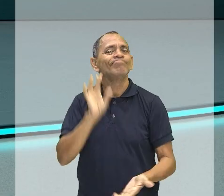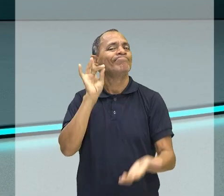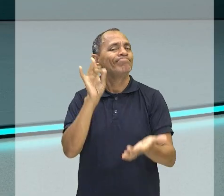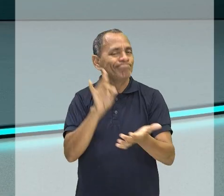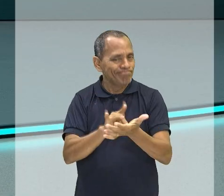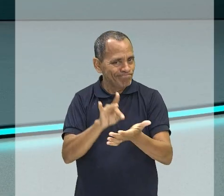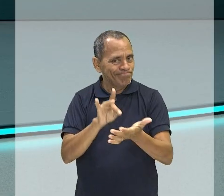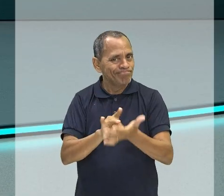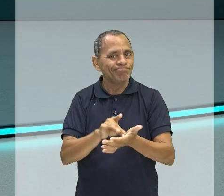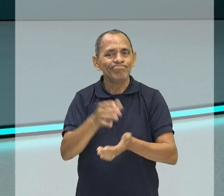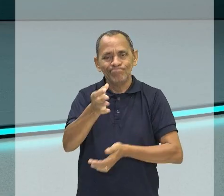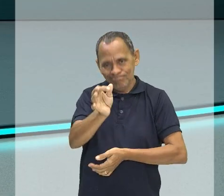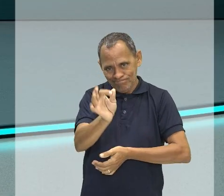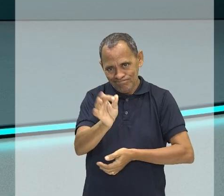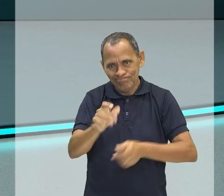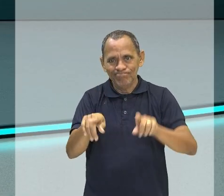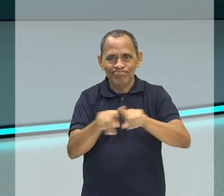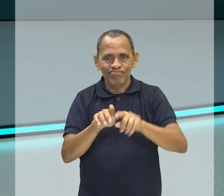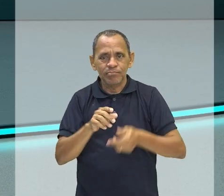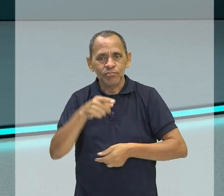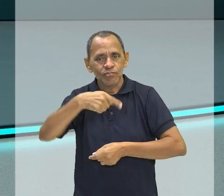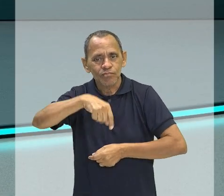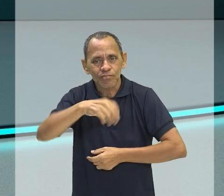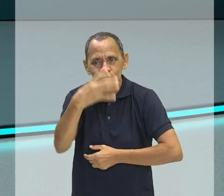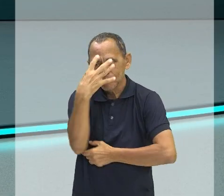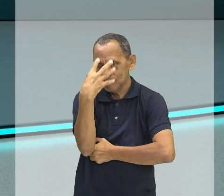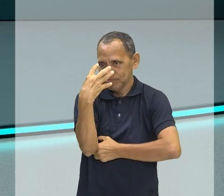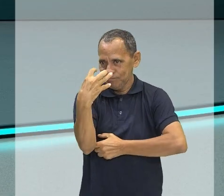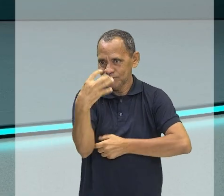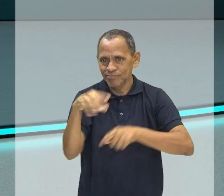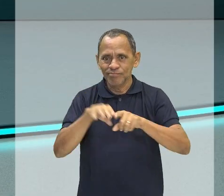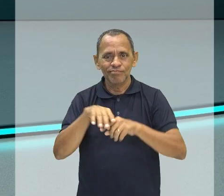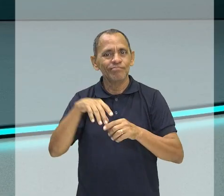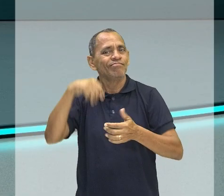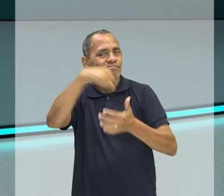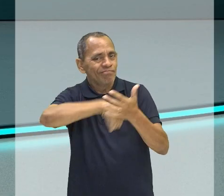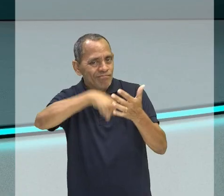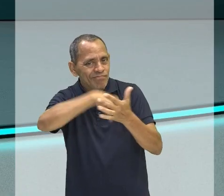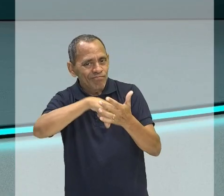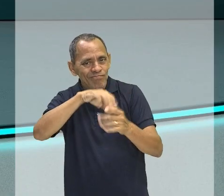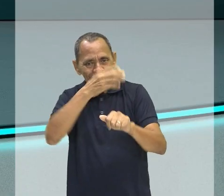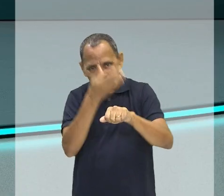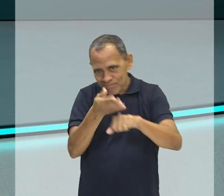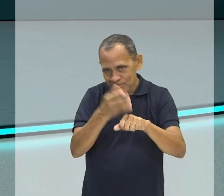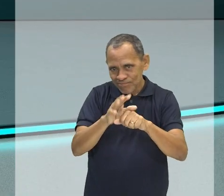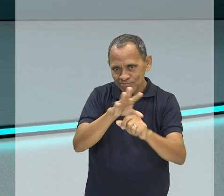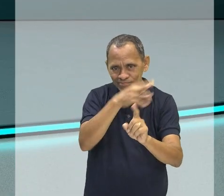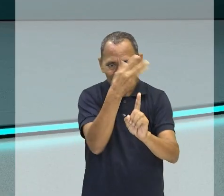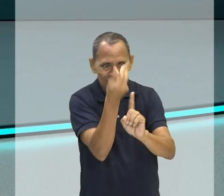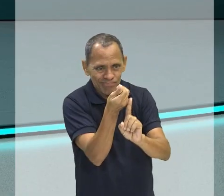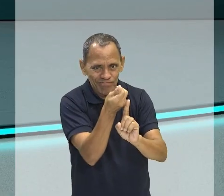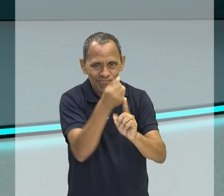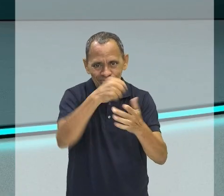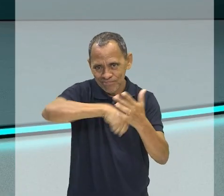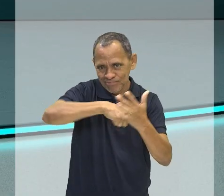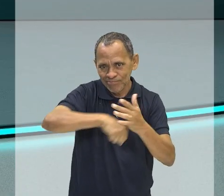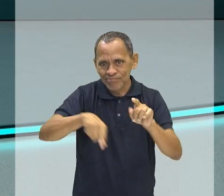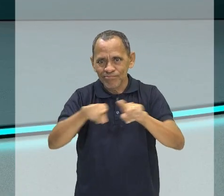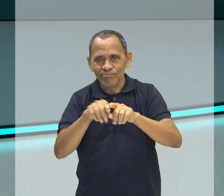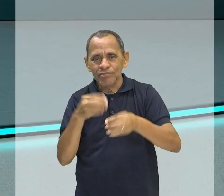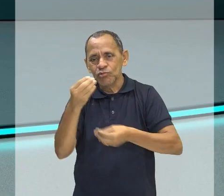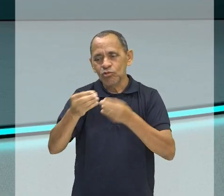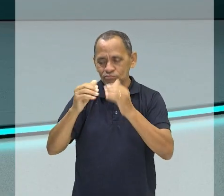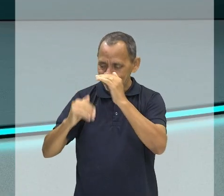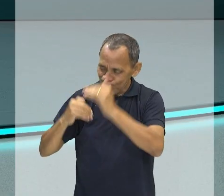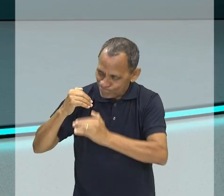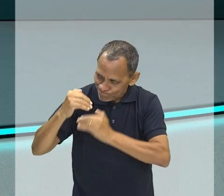que você se encanta, né, por essa luta, você vai querer saber aí da sua origem, como ela evoluiu até os